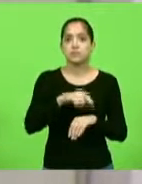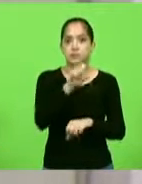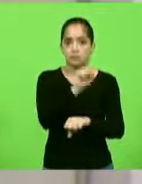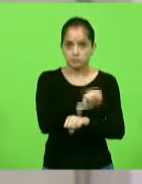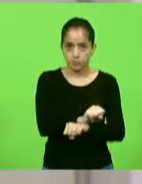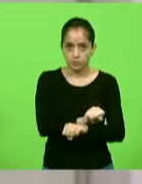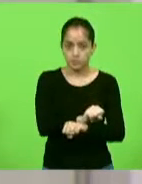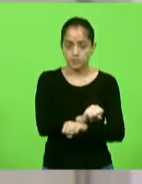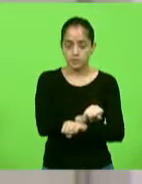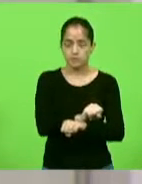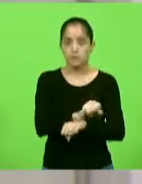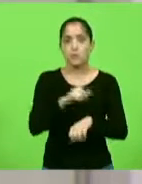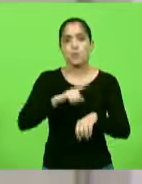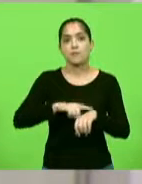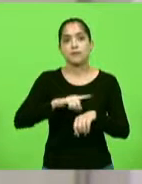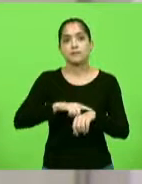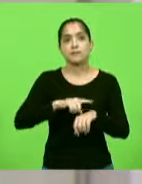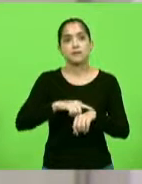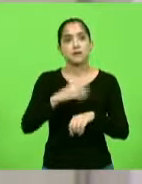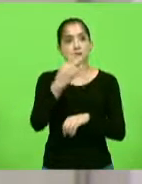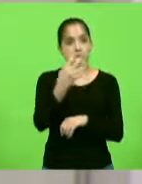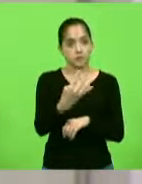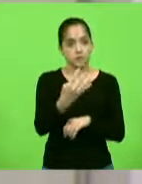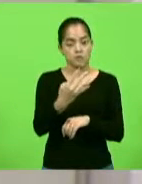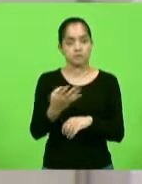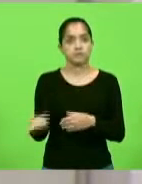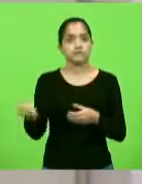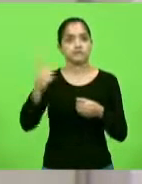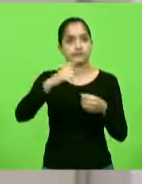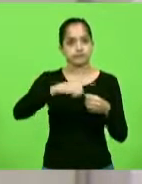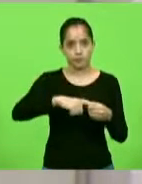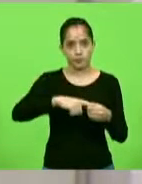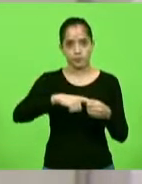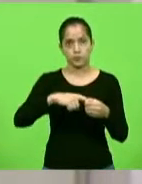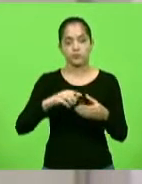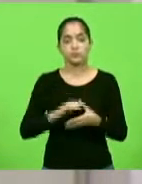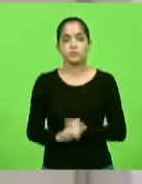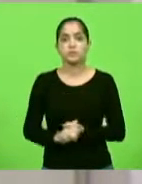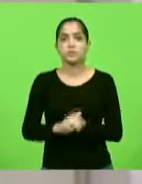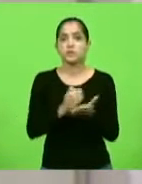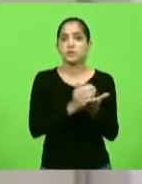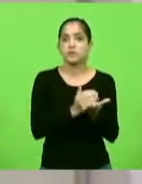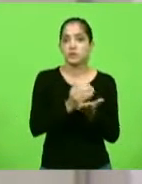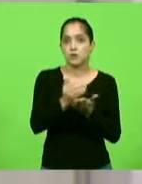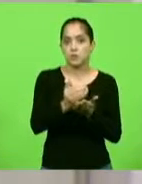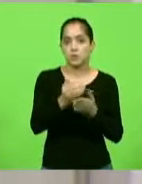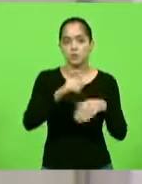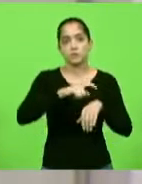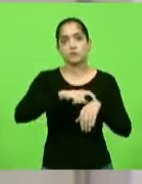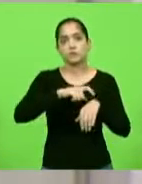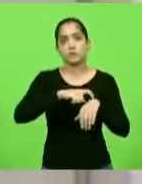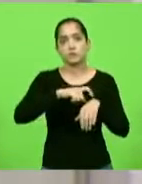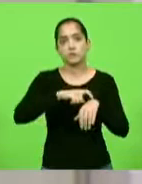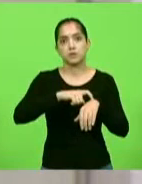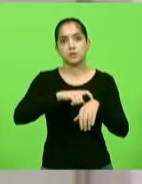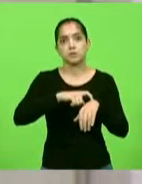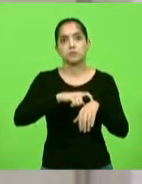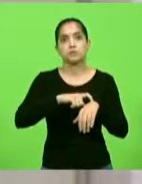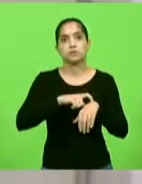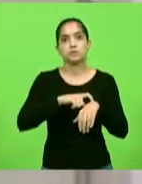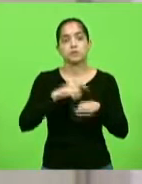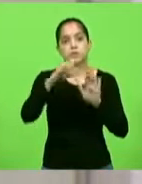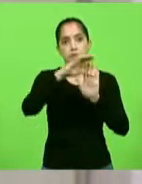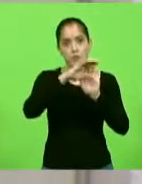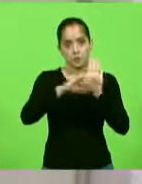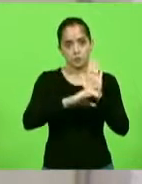sessão até as 16 horas. Reaberta a sessão, o senhor presidente adentrou no próximo horário. Ordem